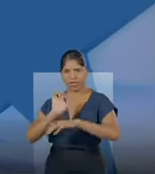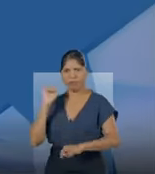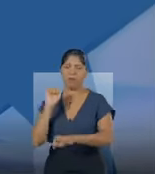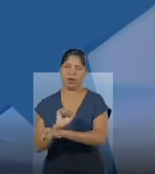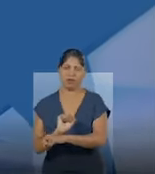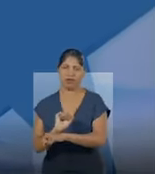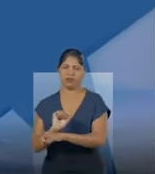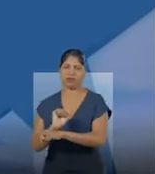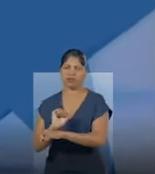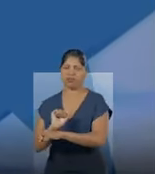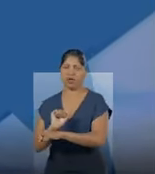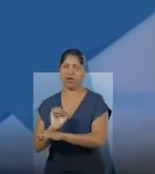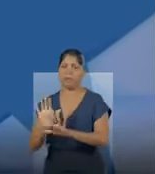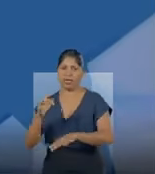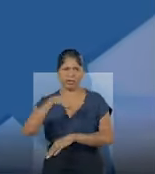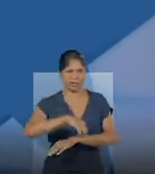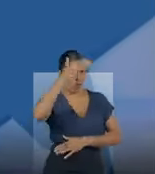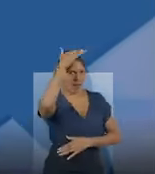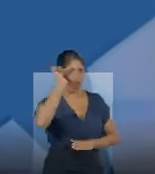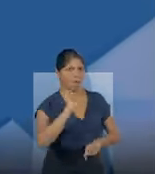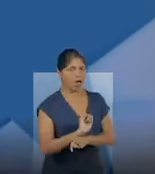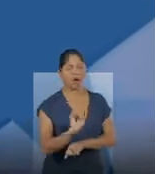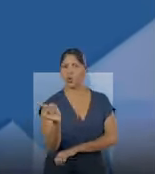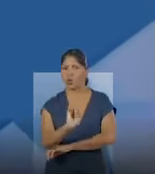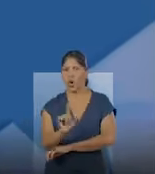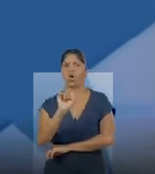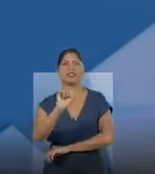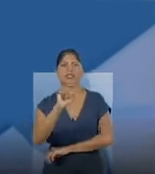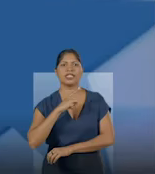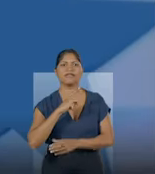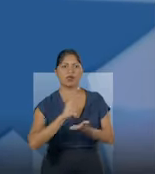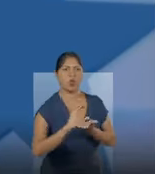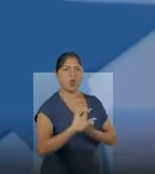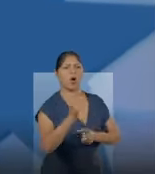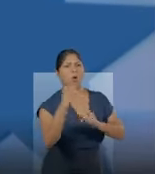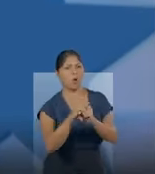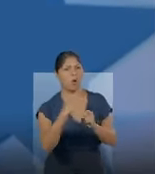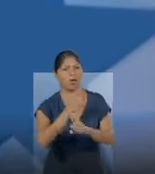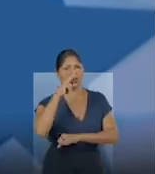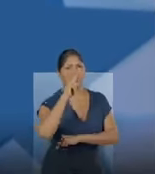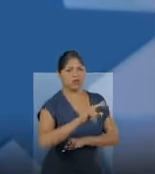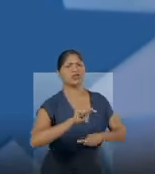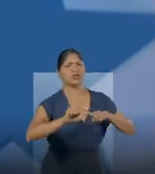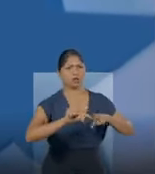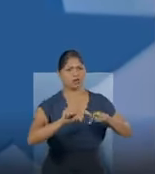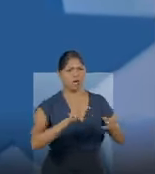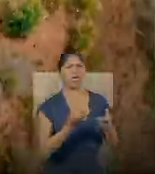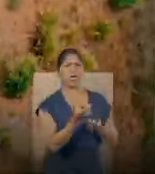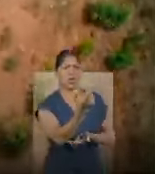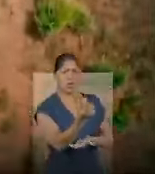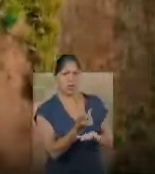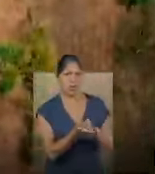seus investimentos. Mas aqui não. Aqui no Pará, continuamos investindo em obras e no fortalecimento da atividade